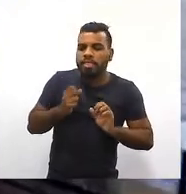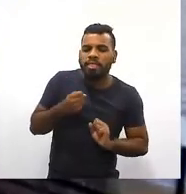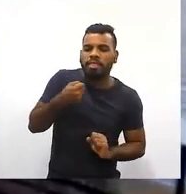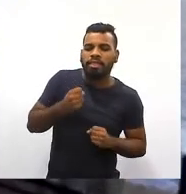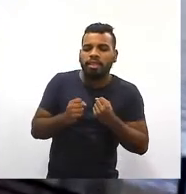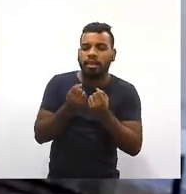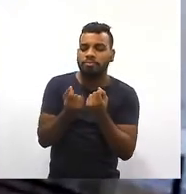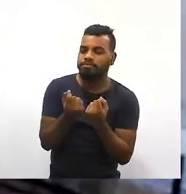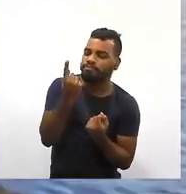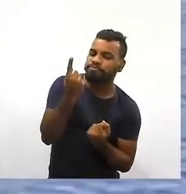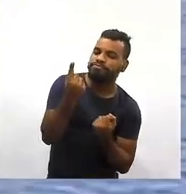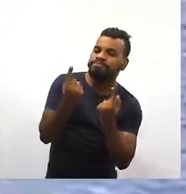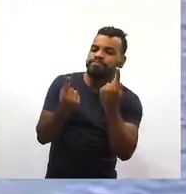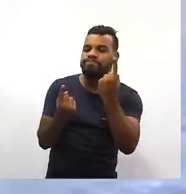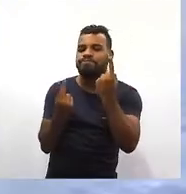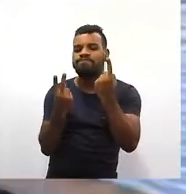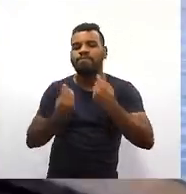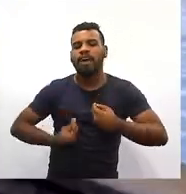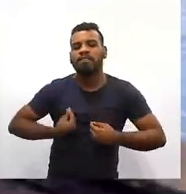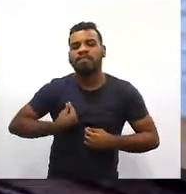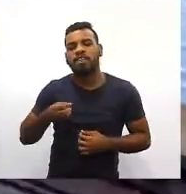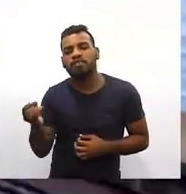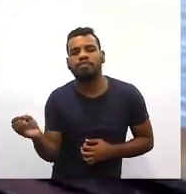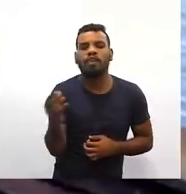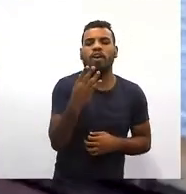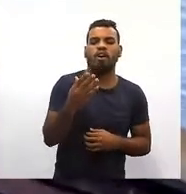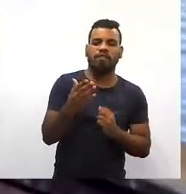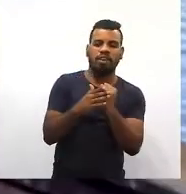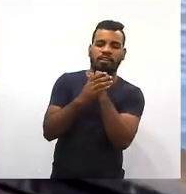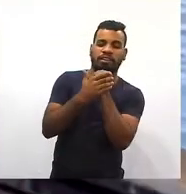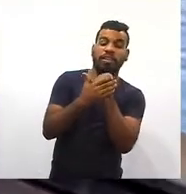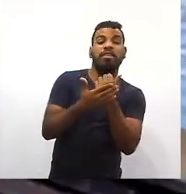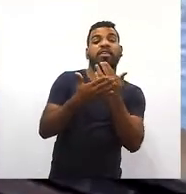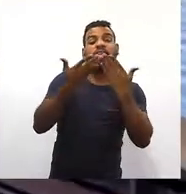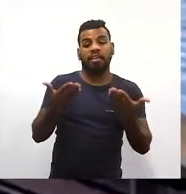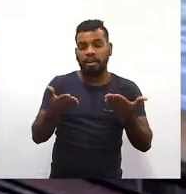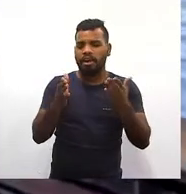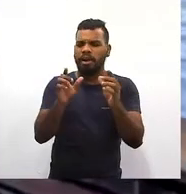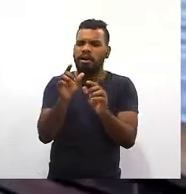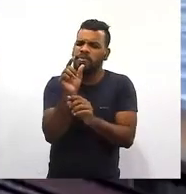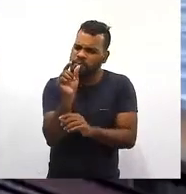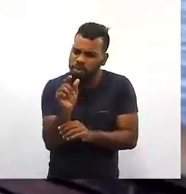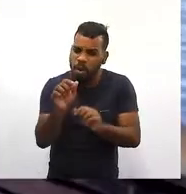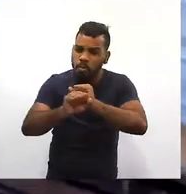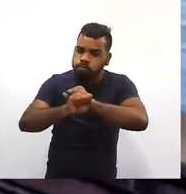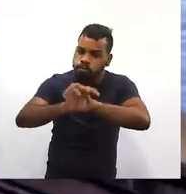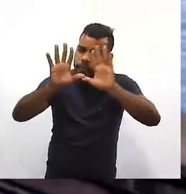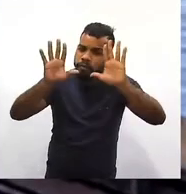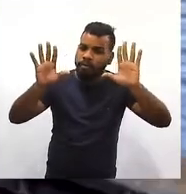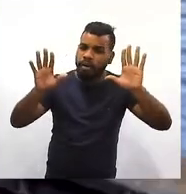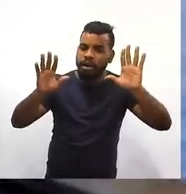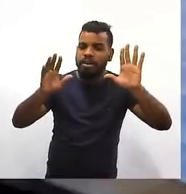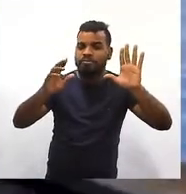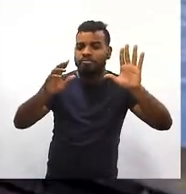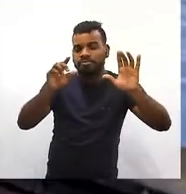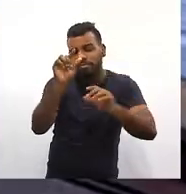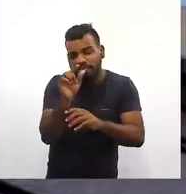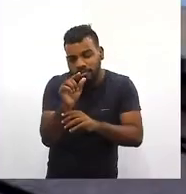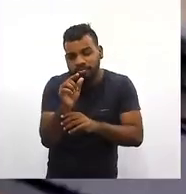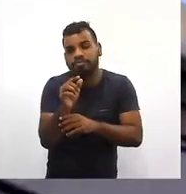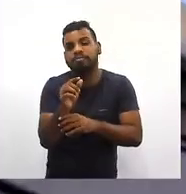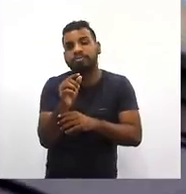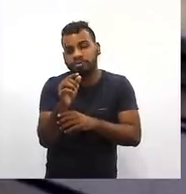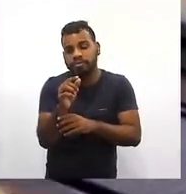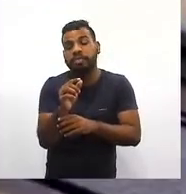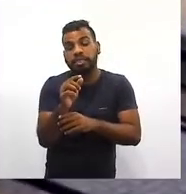brotar como há pouco em nova vida escondida. Mesmo quando é assim pequena explosão como a ocorrida, mesmo